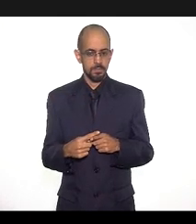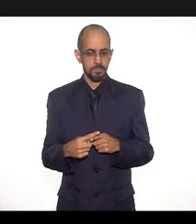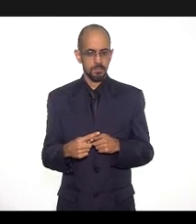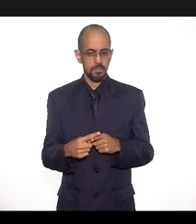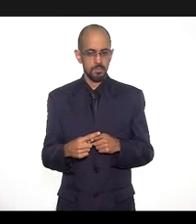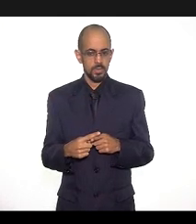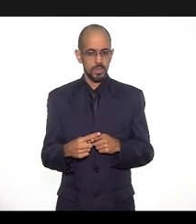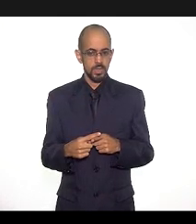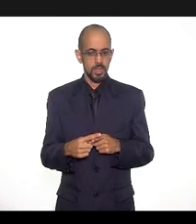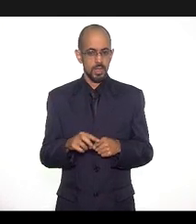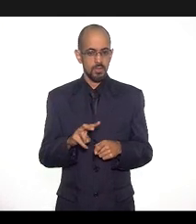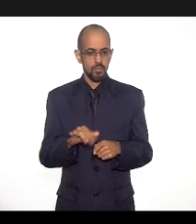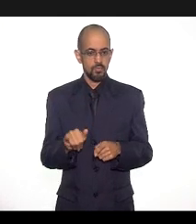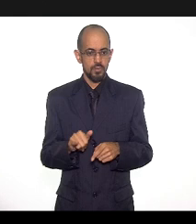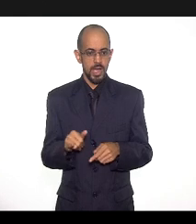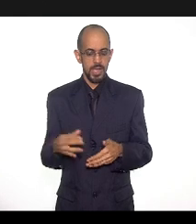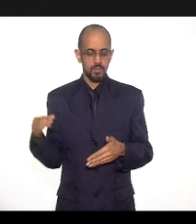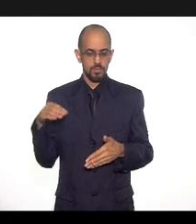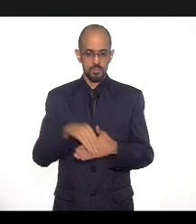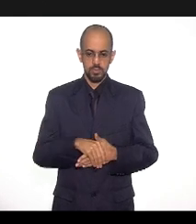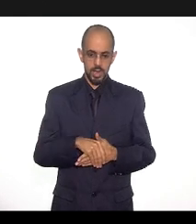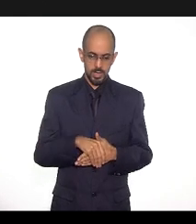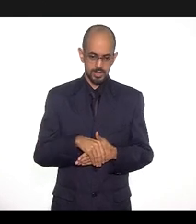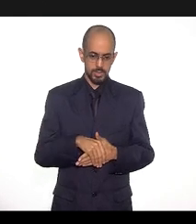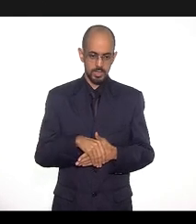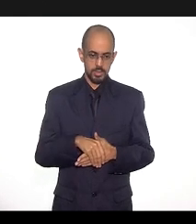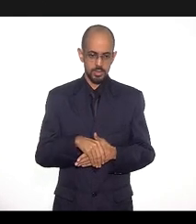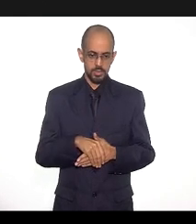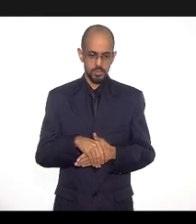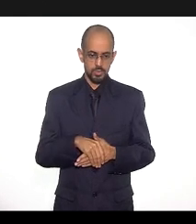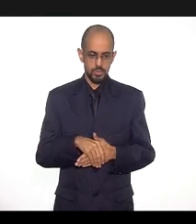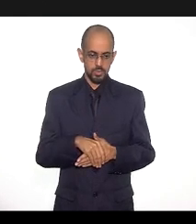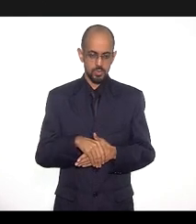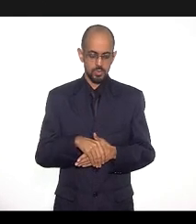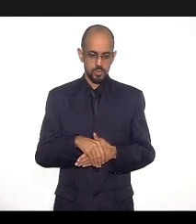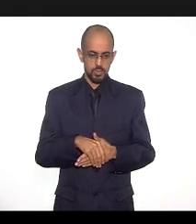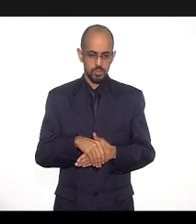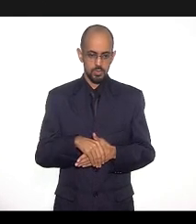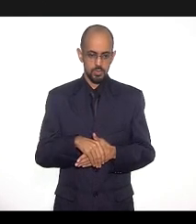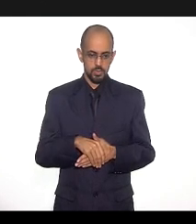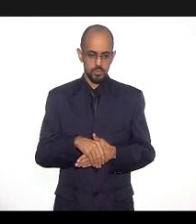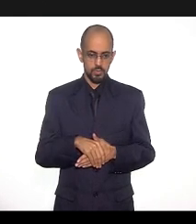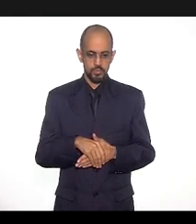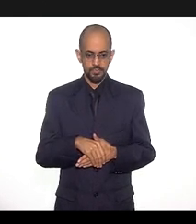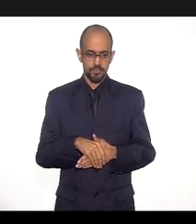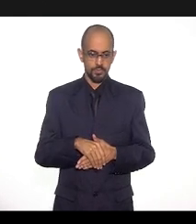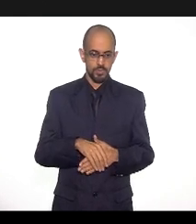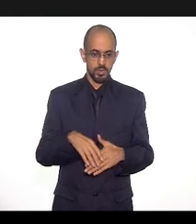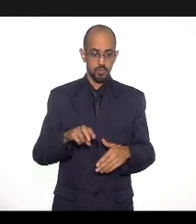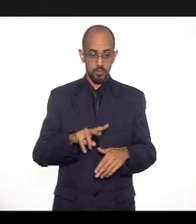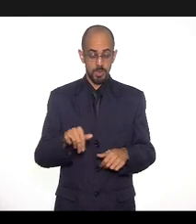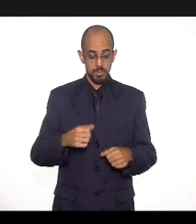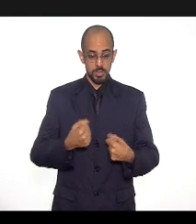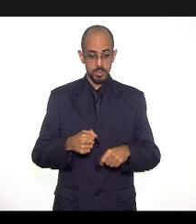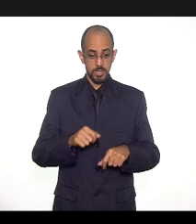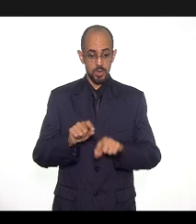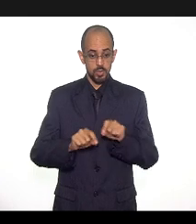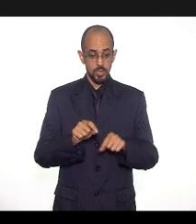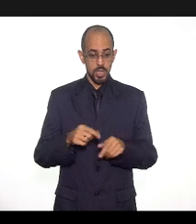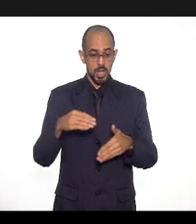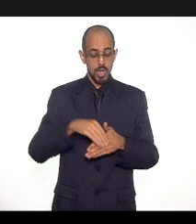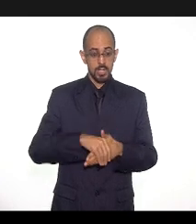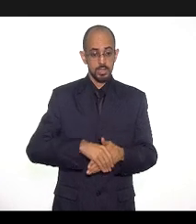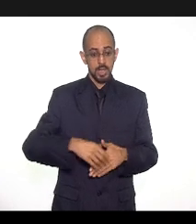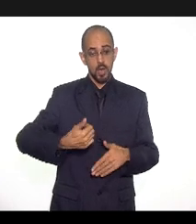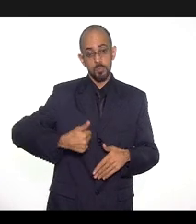vai se dar por anexação, né? Como vai dar por anexação? Vai ter que anexar ao